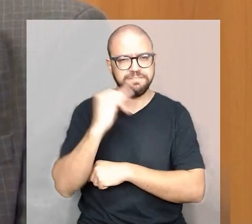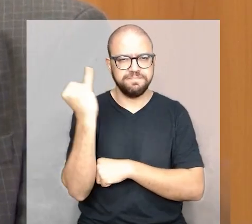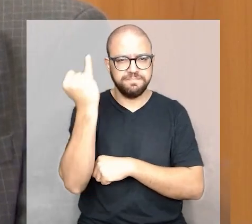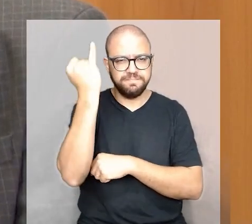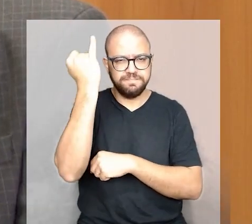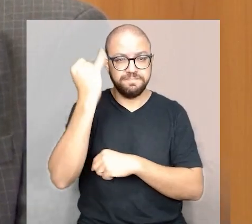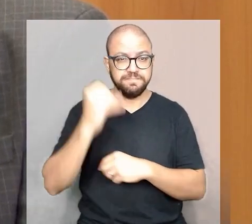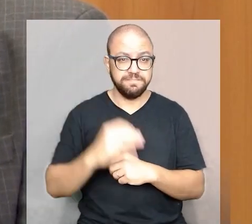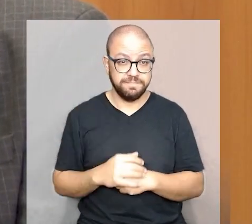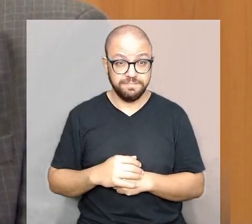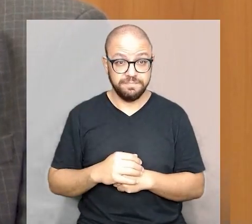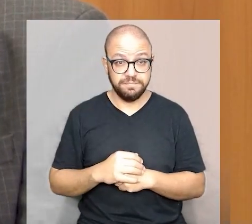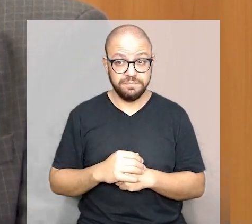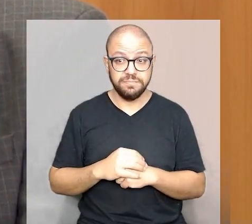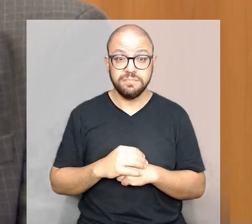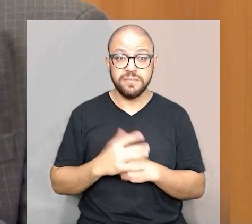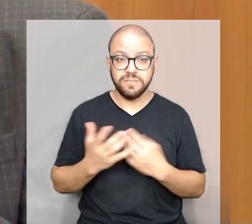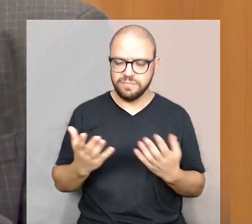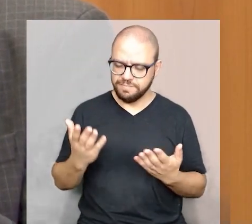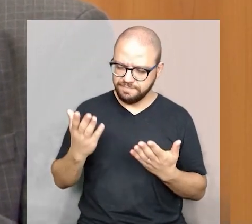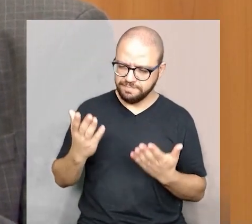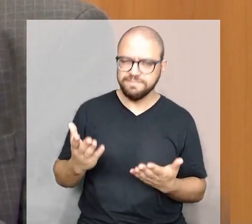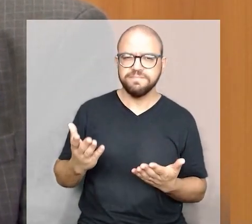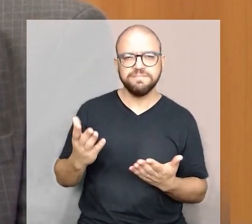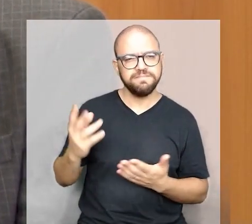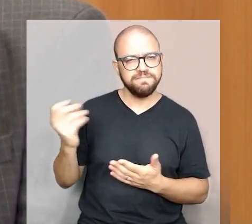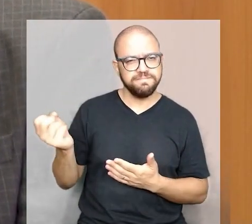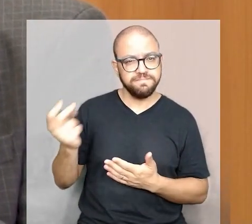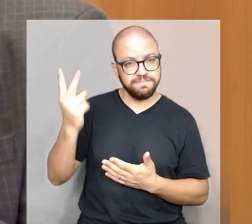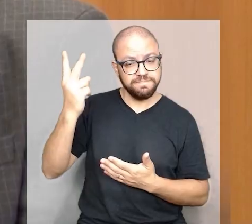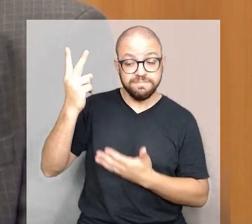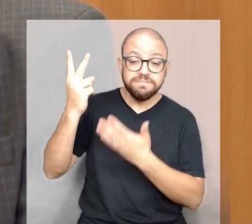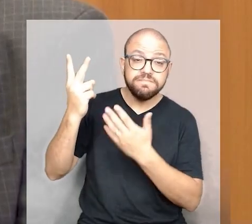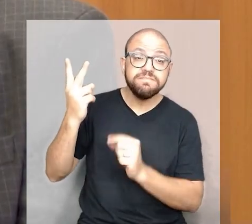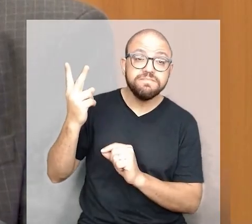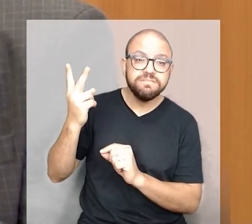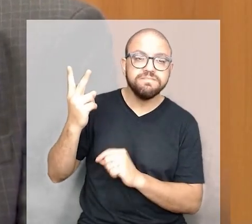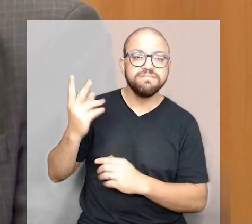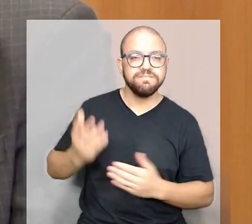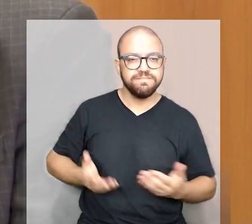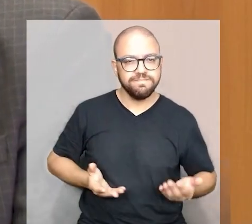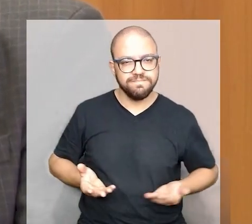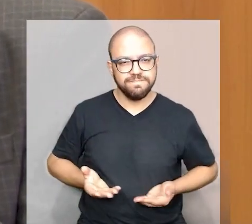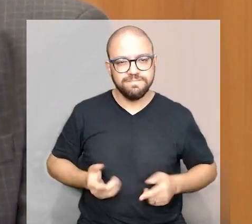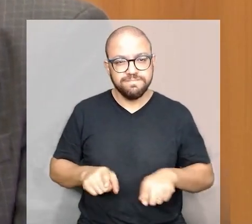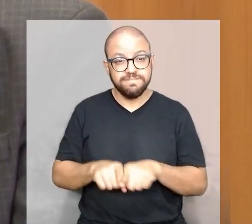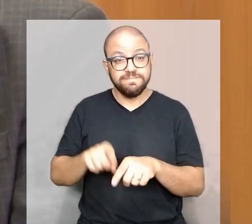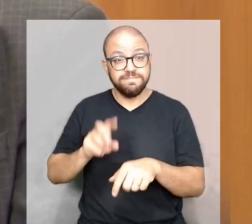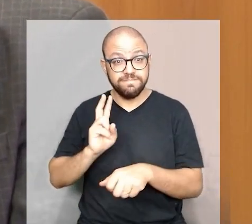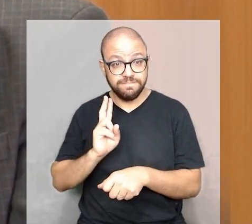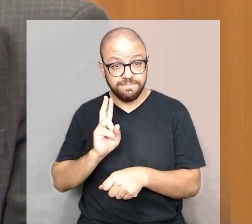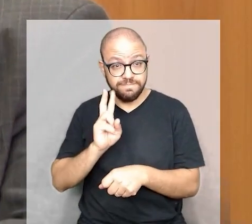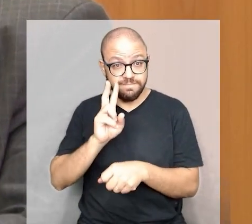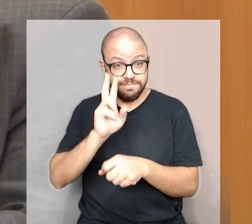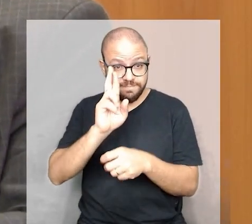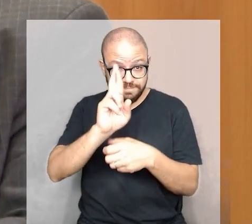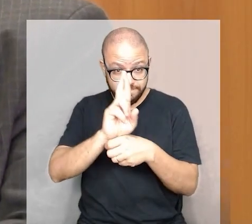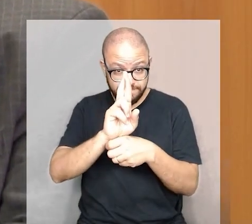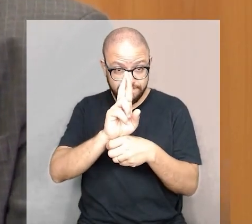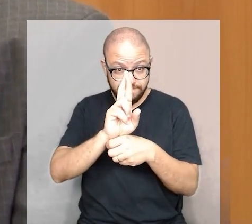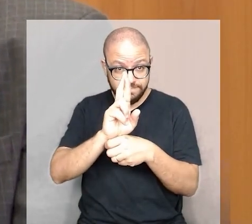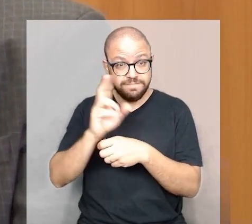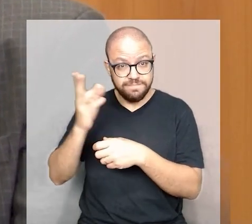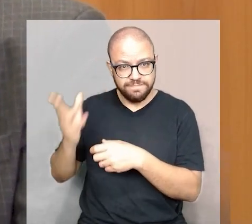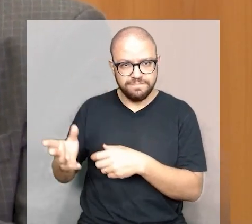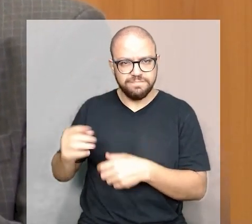foram importantes, né? E a forma que a gente tem é valorização também do servidor, valorização do procurador, porque isso que é o